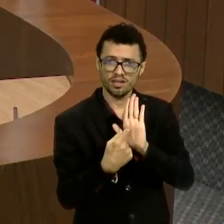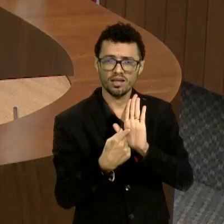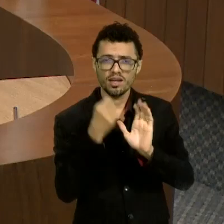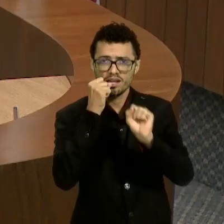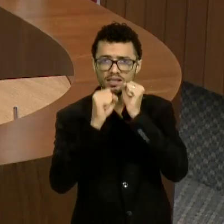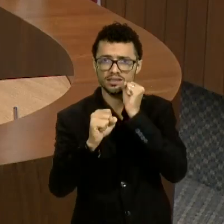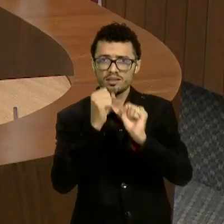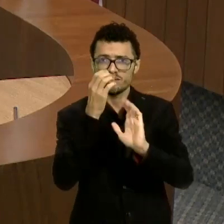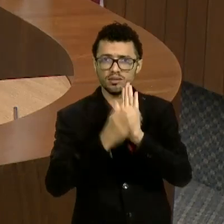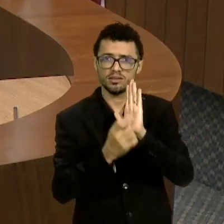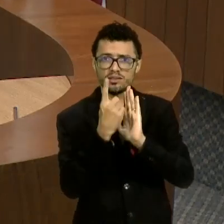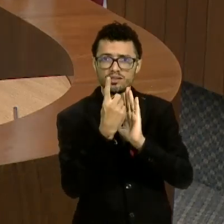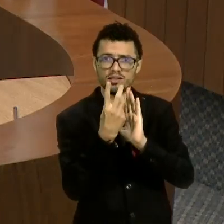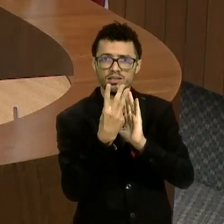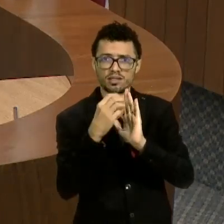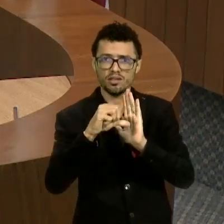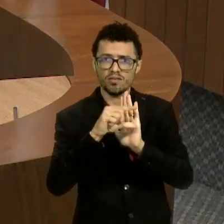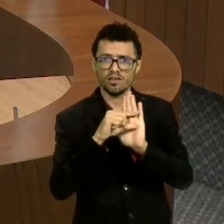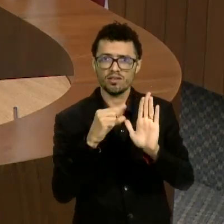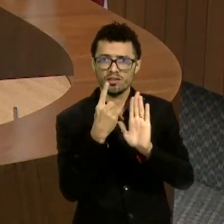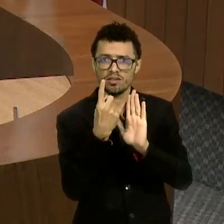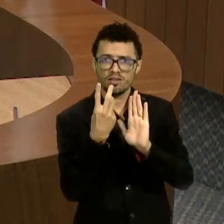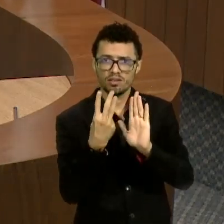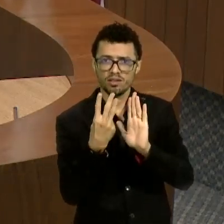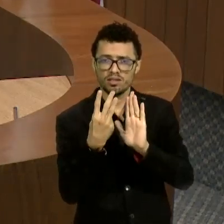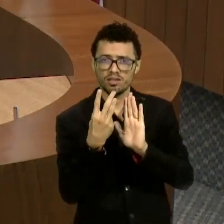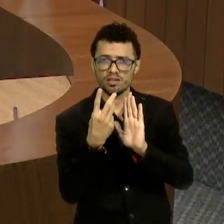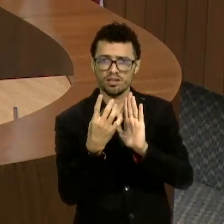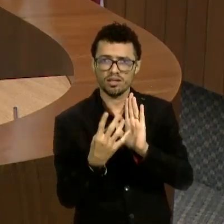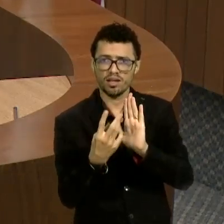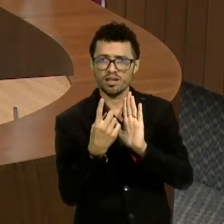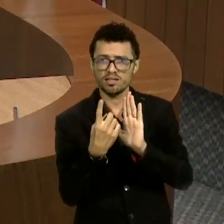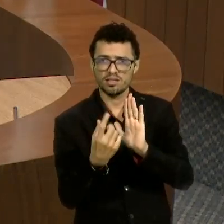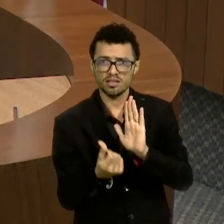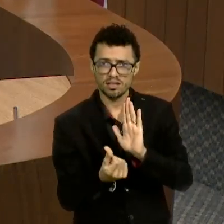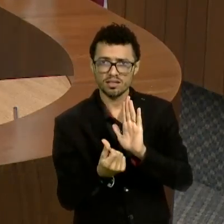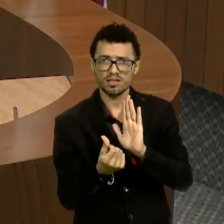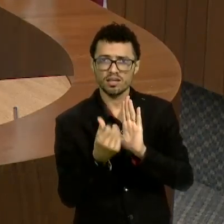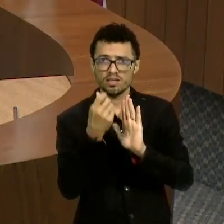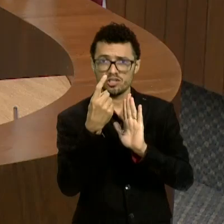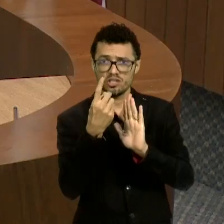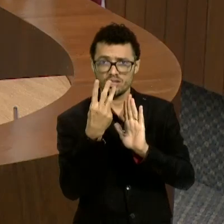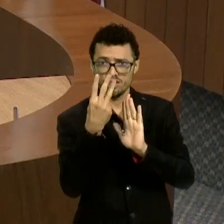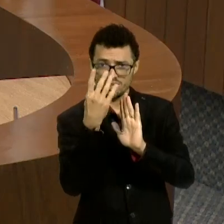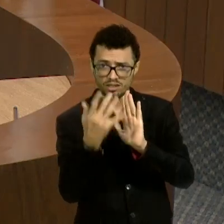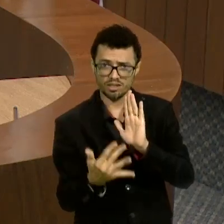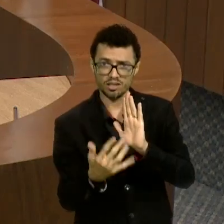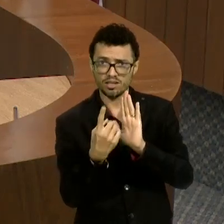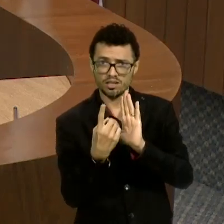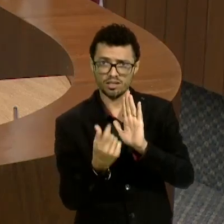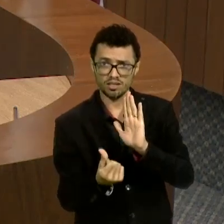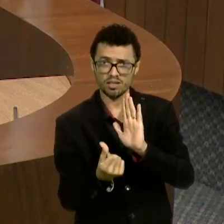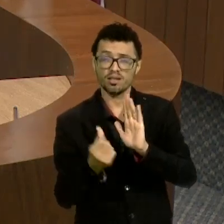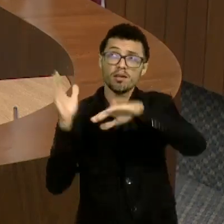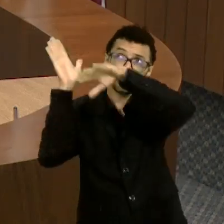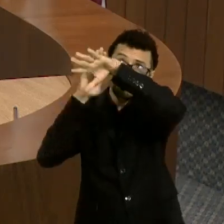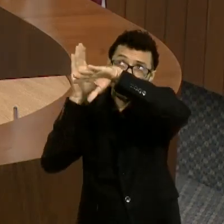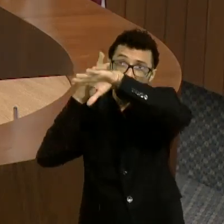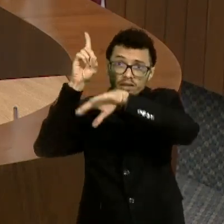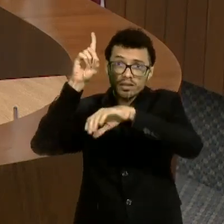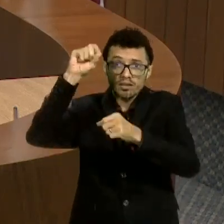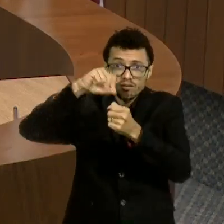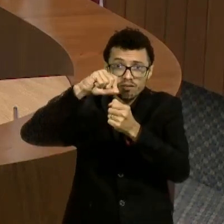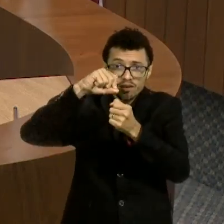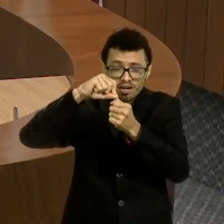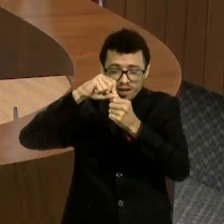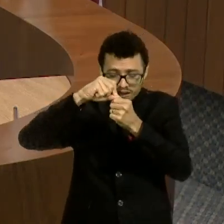139 Versículo 13 e 16 que diz assim de 13 a 16 tu criaste o íntimo